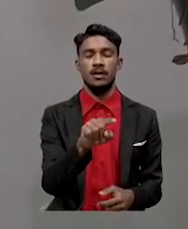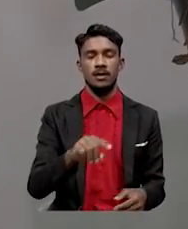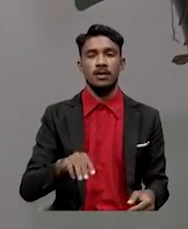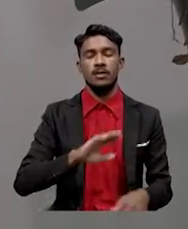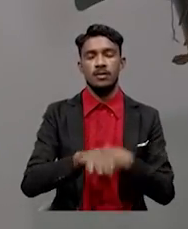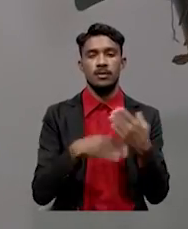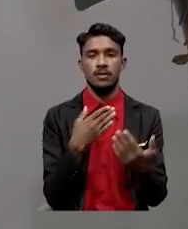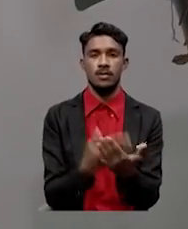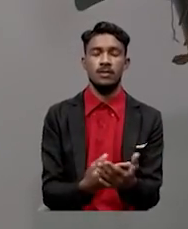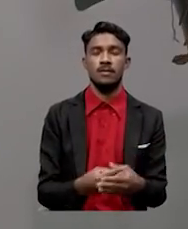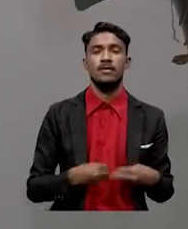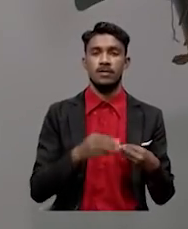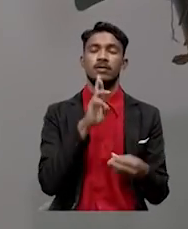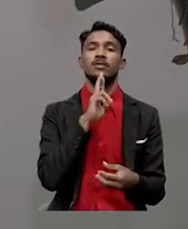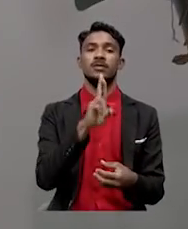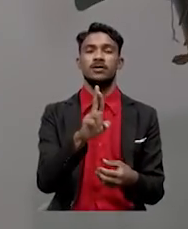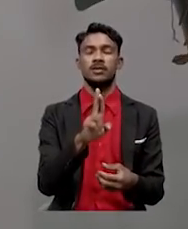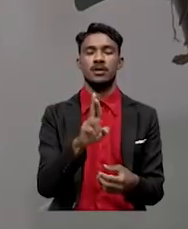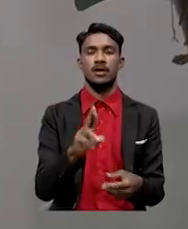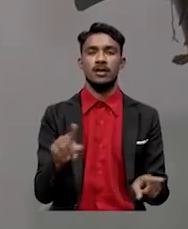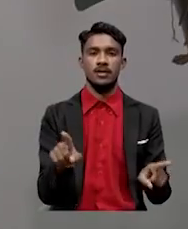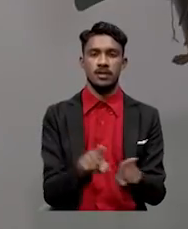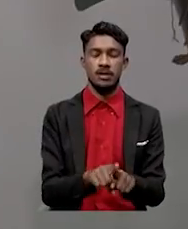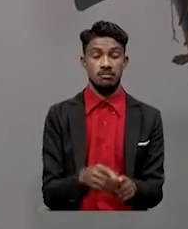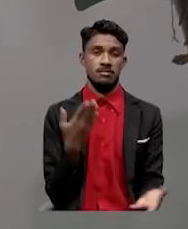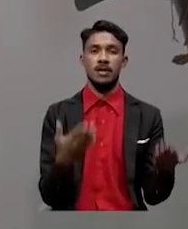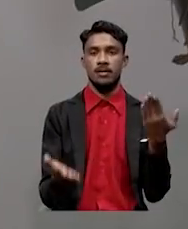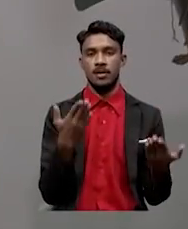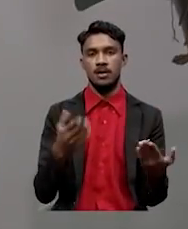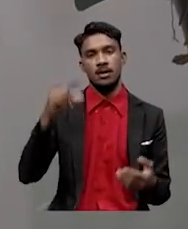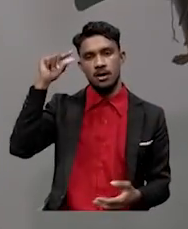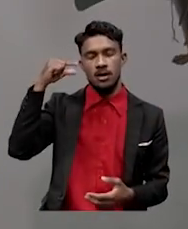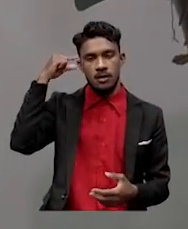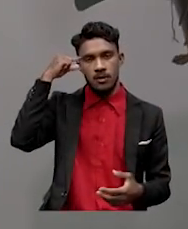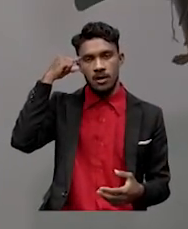di disolusau ini, disolusau itu ini, lo depende agar governo,